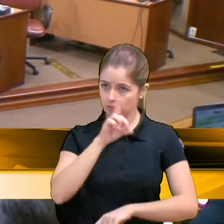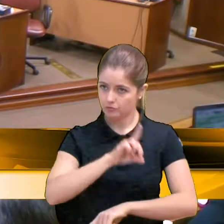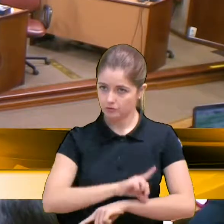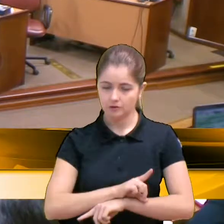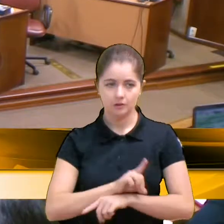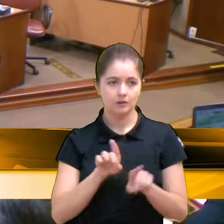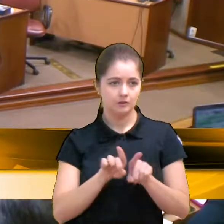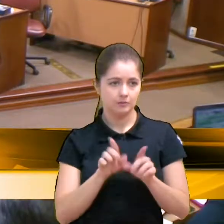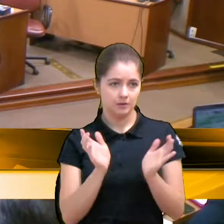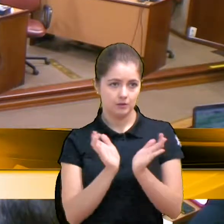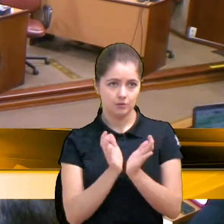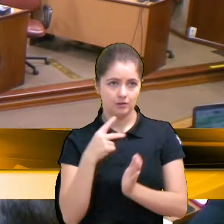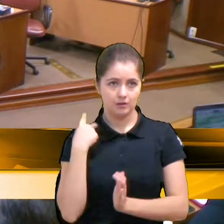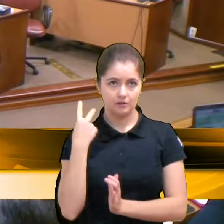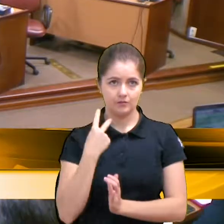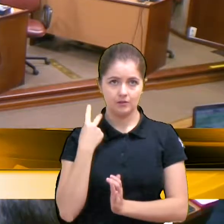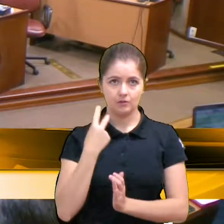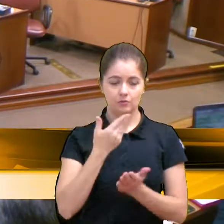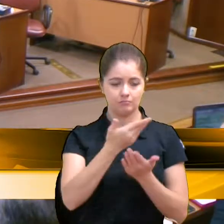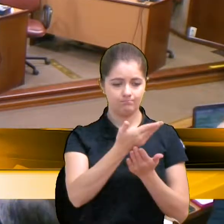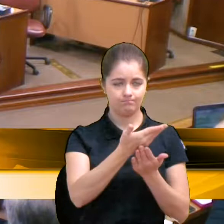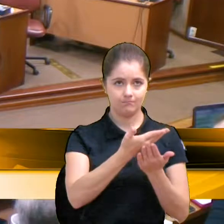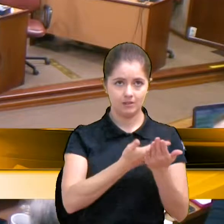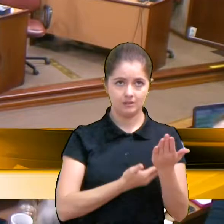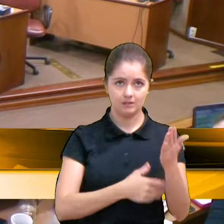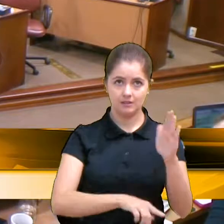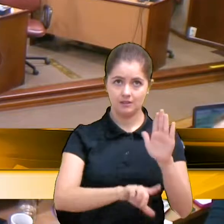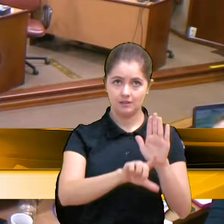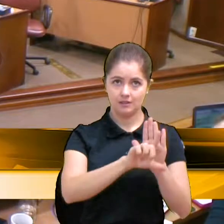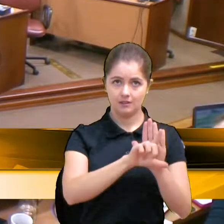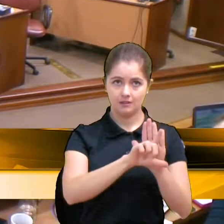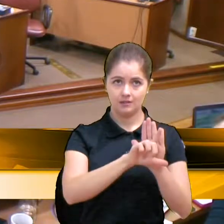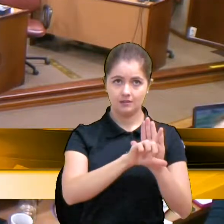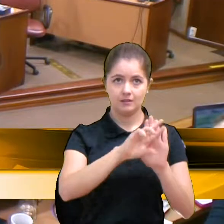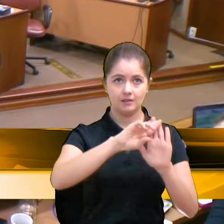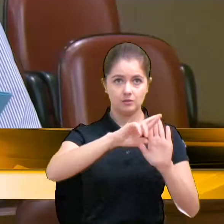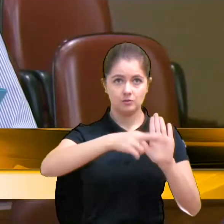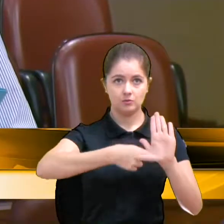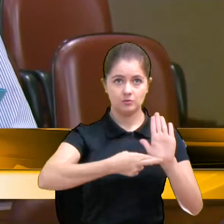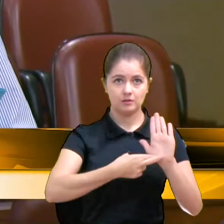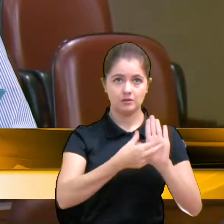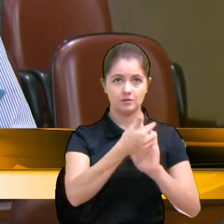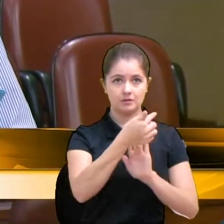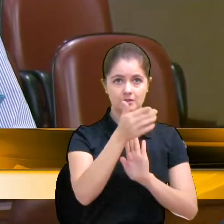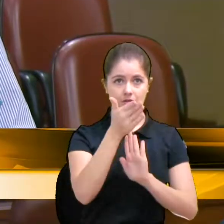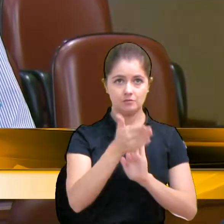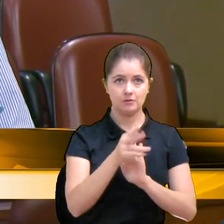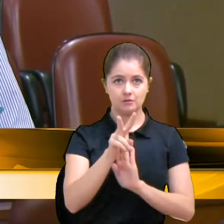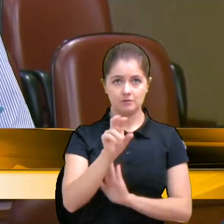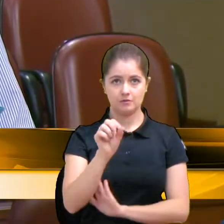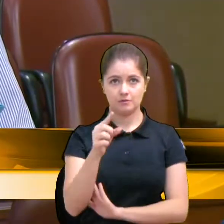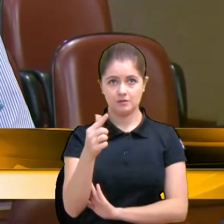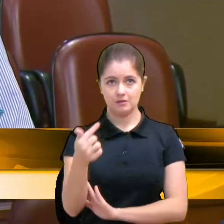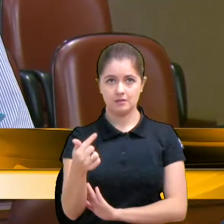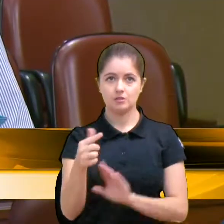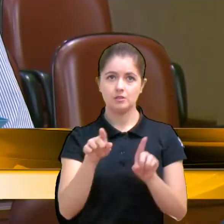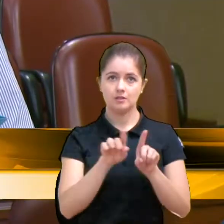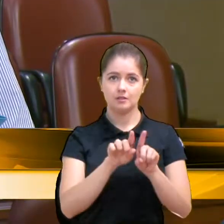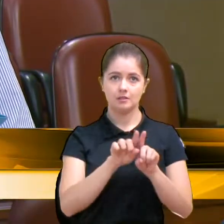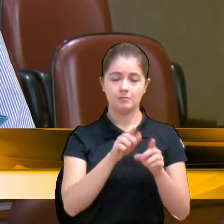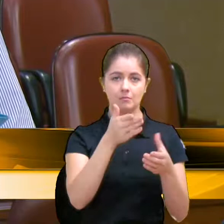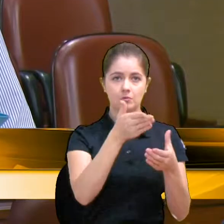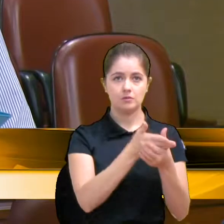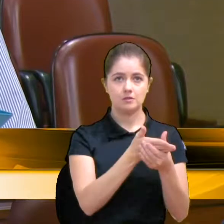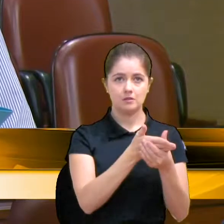O parecer é pela legalidade do projeto de resolução 7/2017, contido no processo 205/2017.